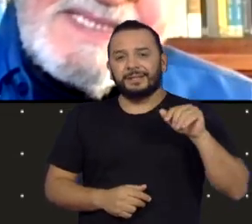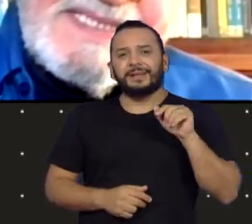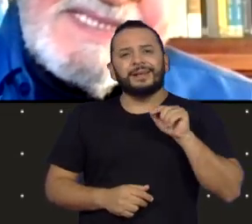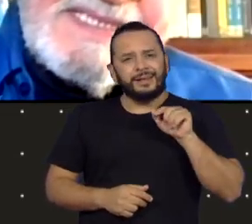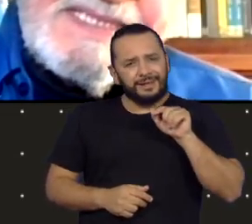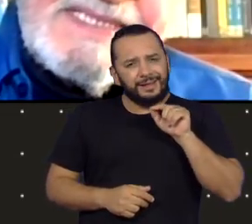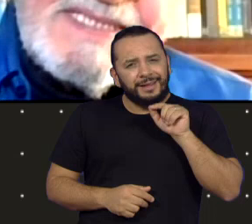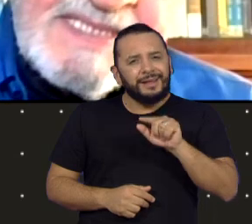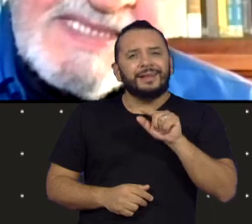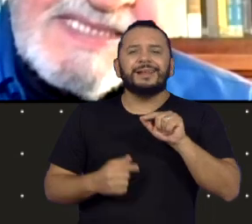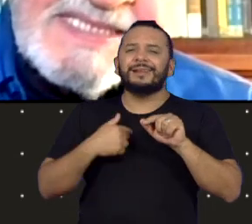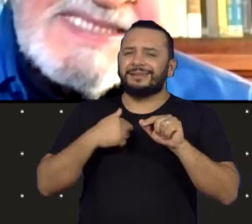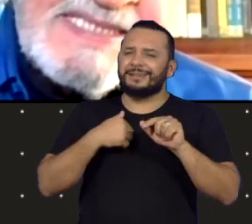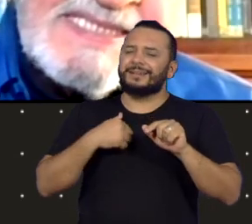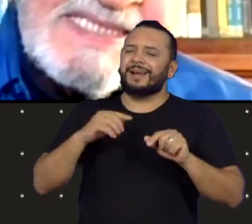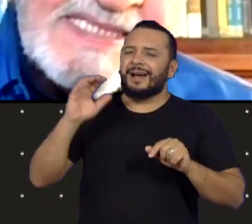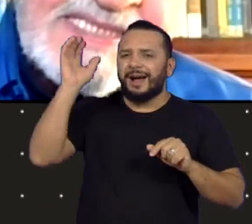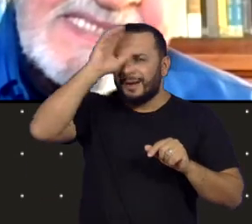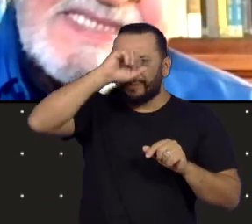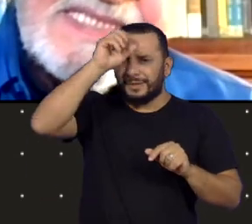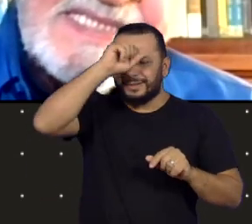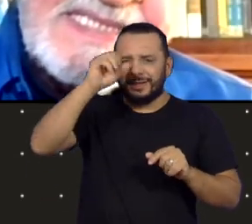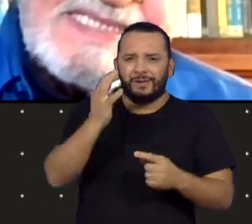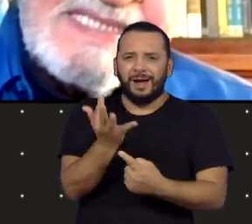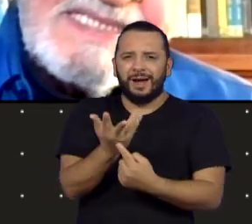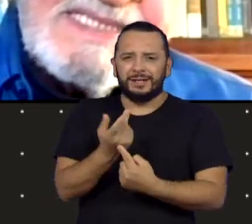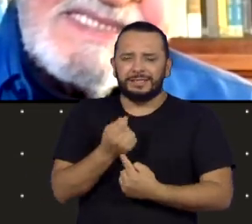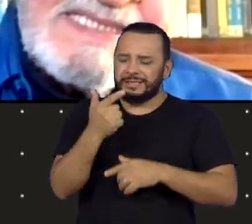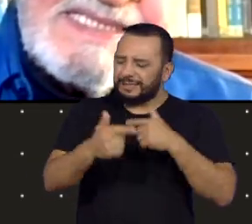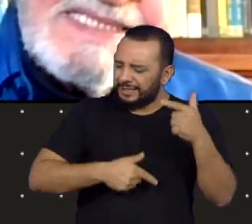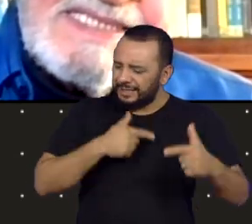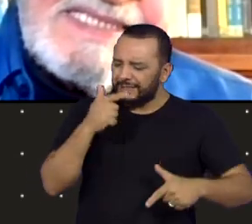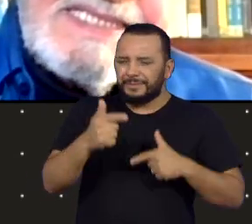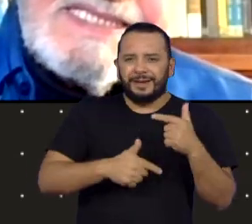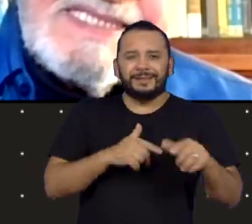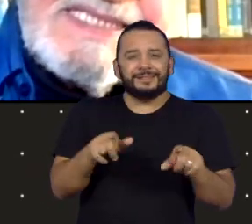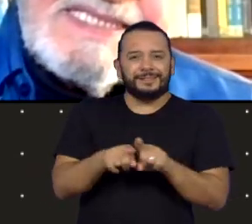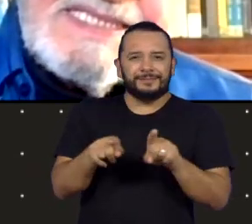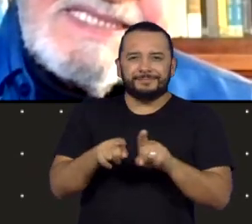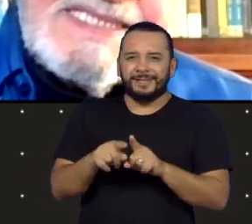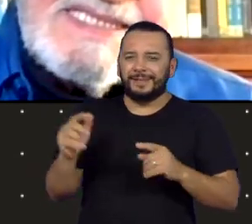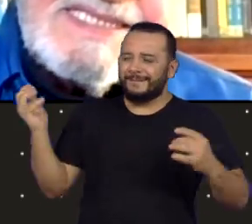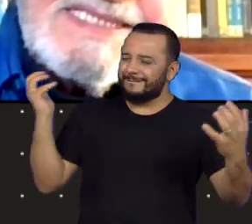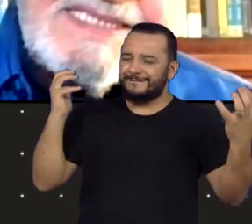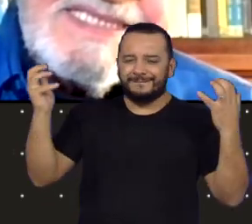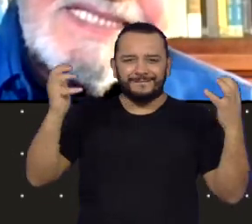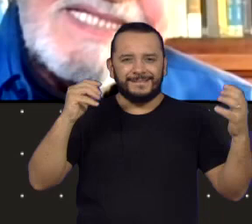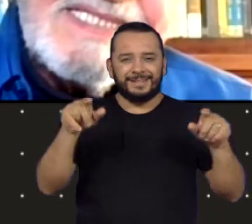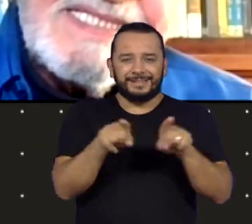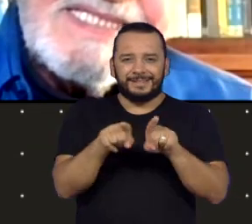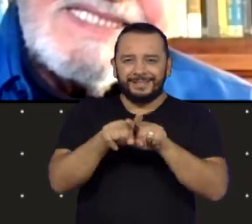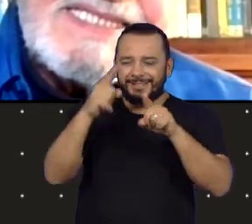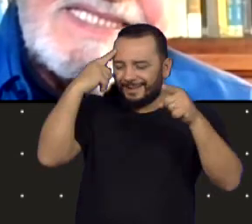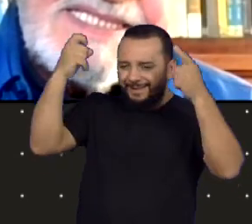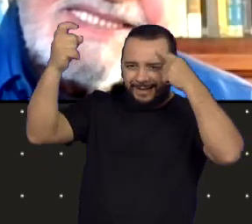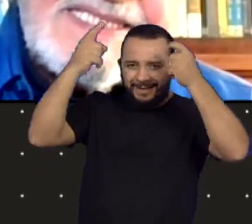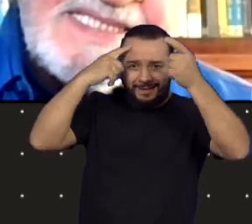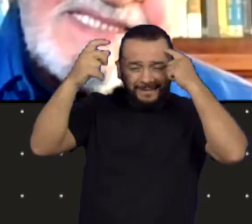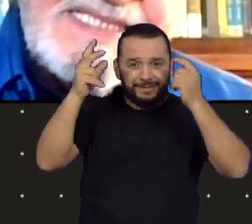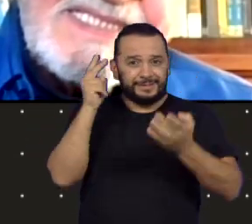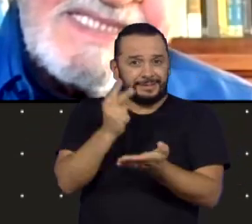sua carreira artística com muito trabalho, mas muito inspirado e muito criativo